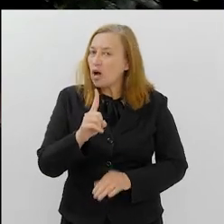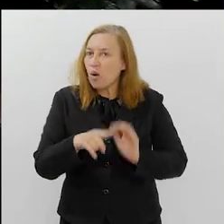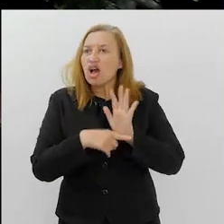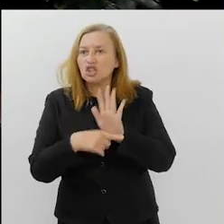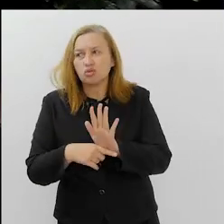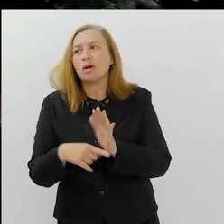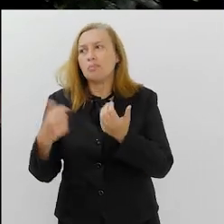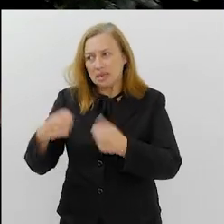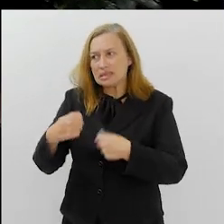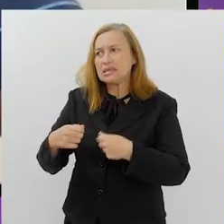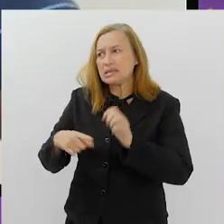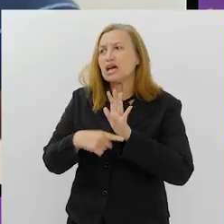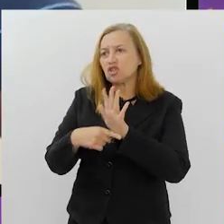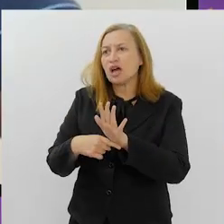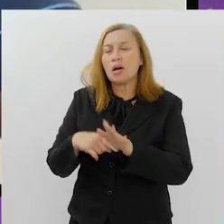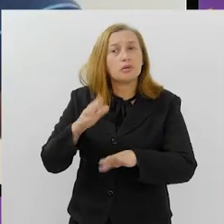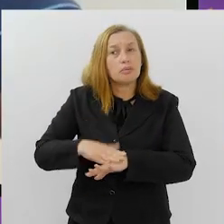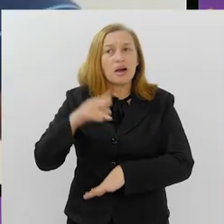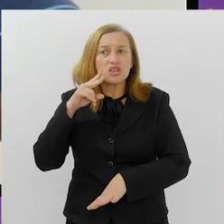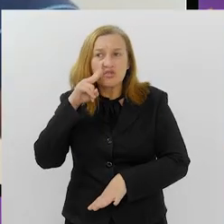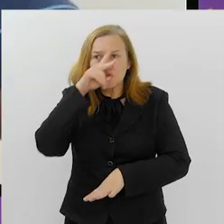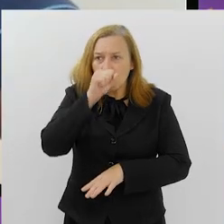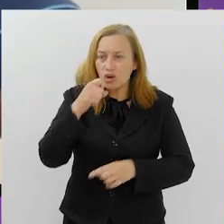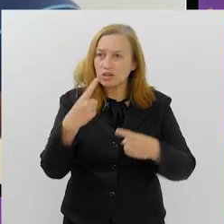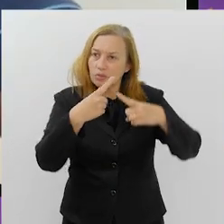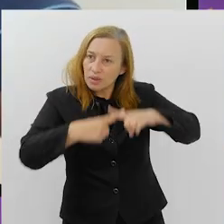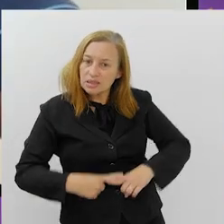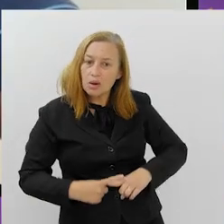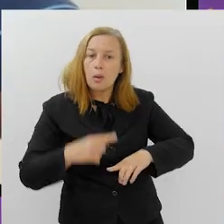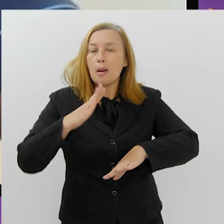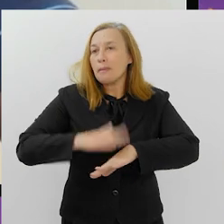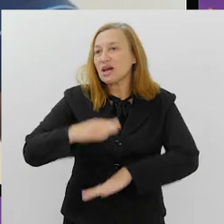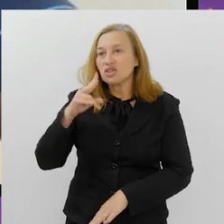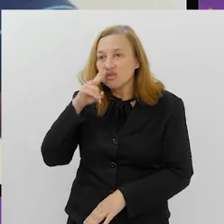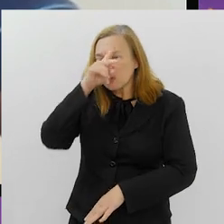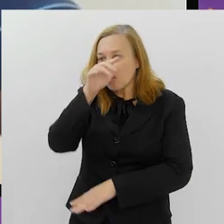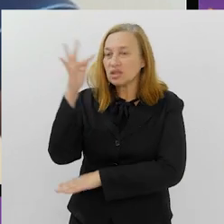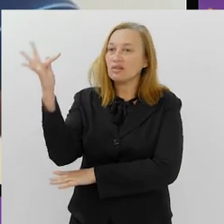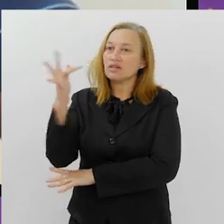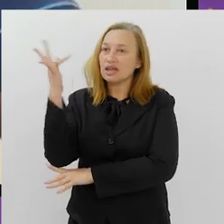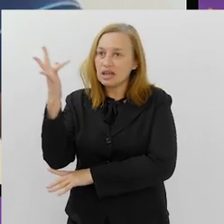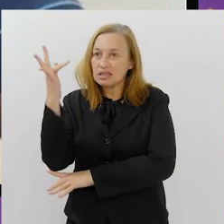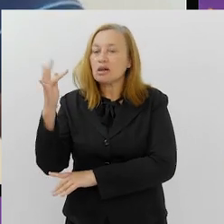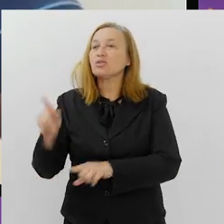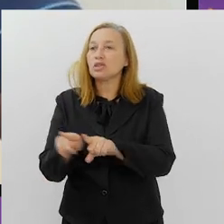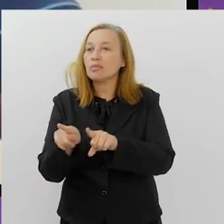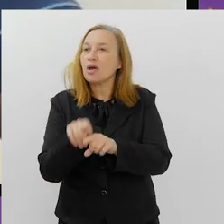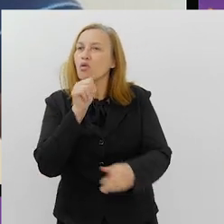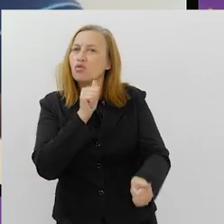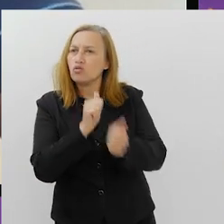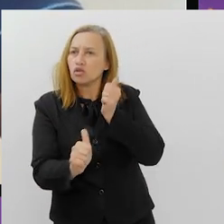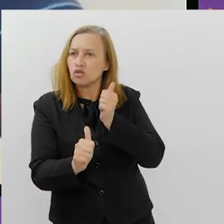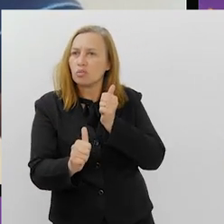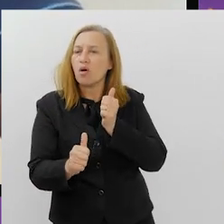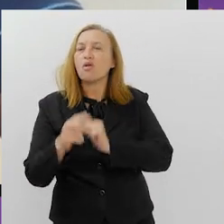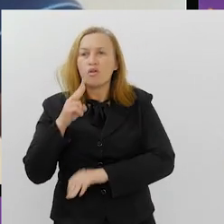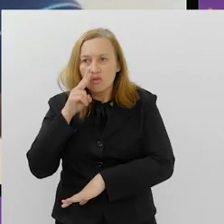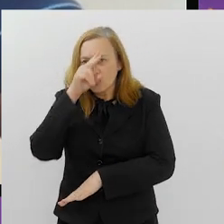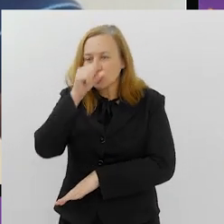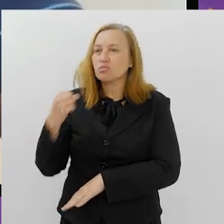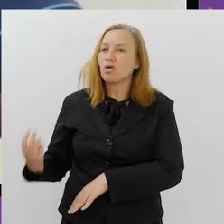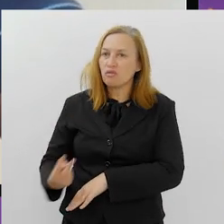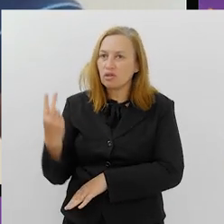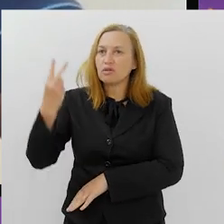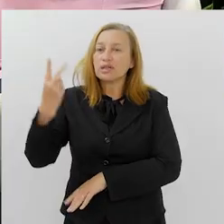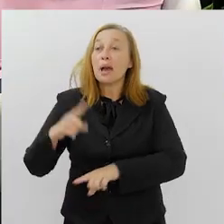Ensino ajuda deveria ajudar, né? Porque quanto mais forte a competição, mais forte a federação fica também, mais forte valoriza o futebol do